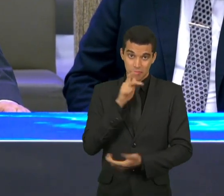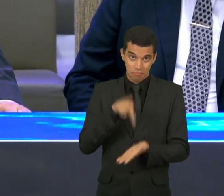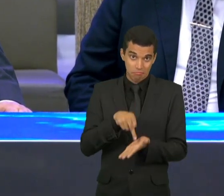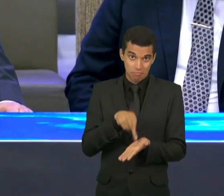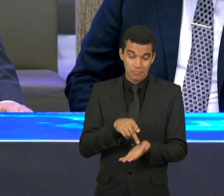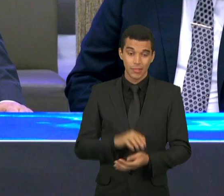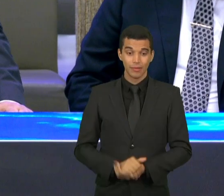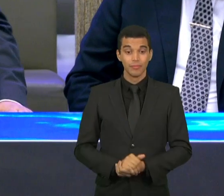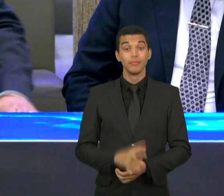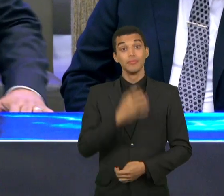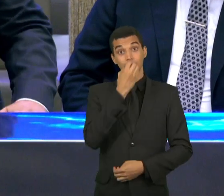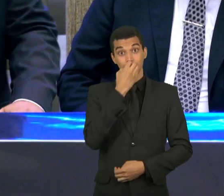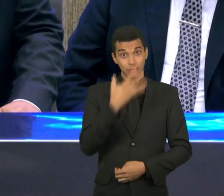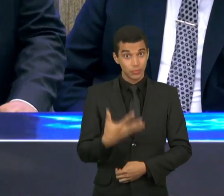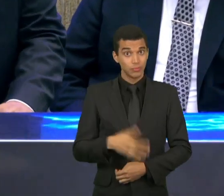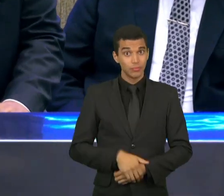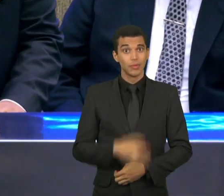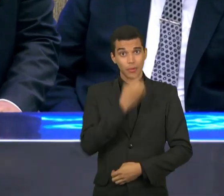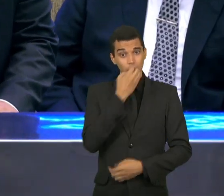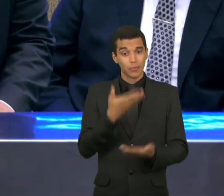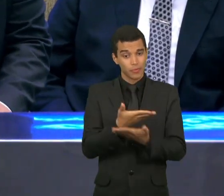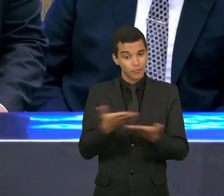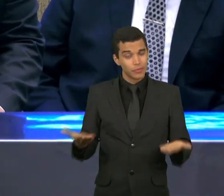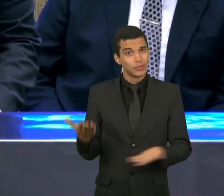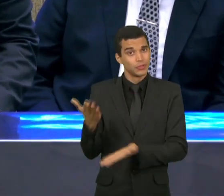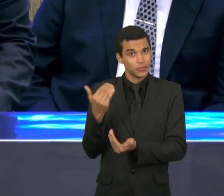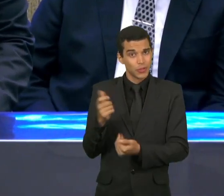E que bom que são novos.